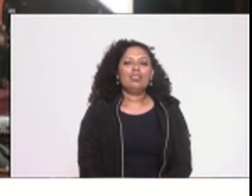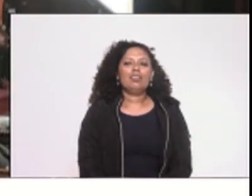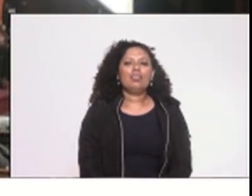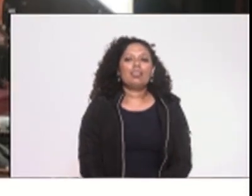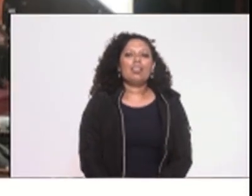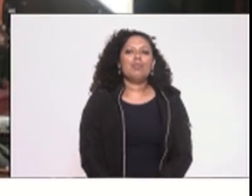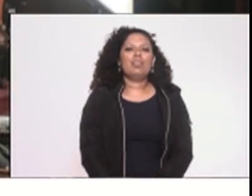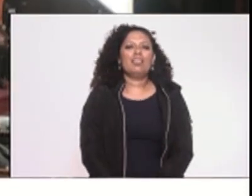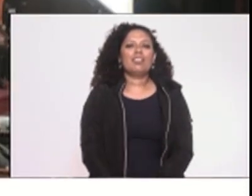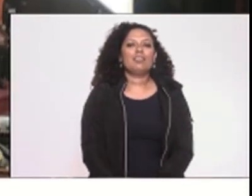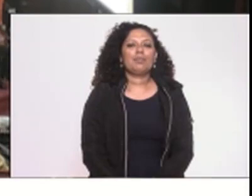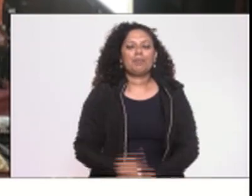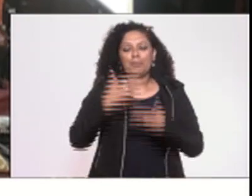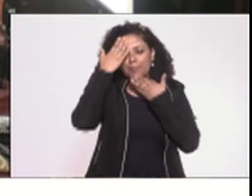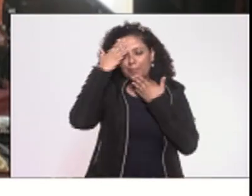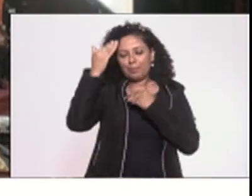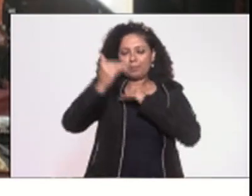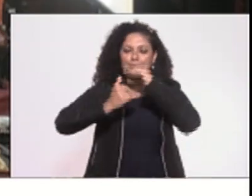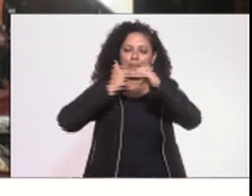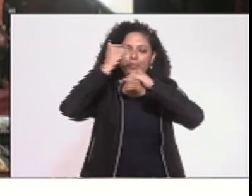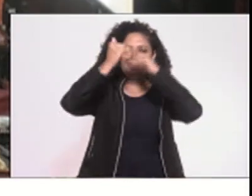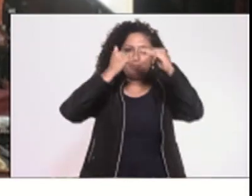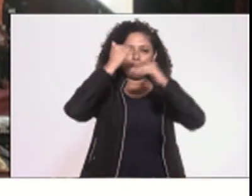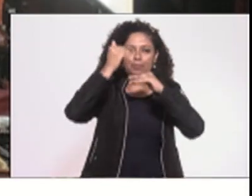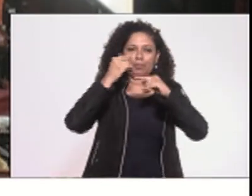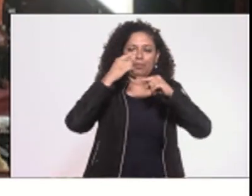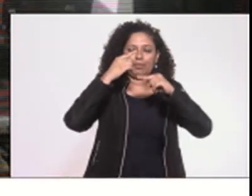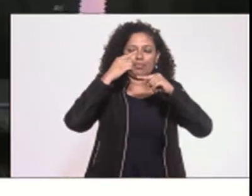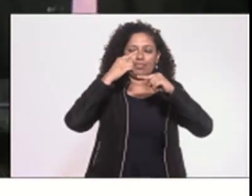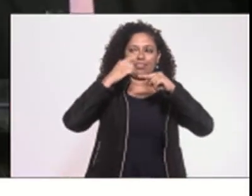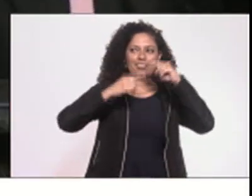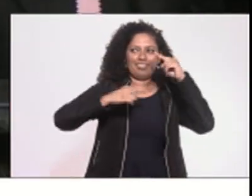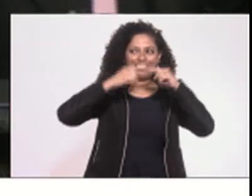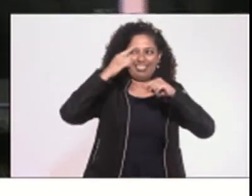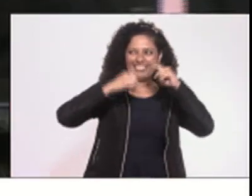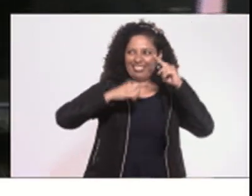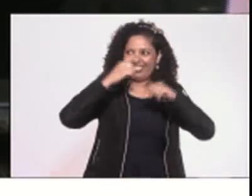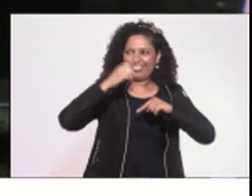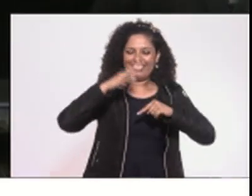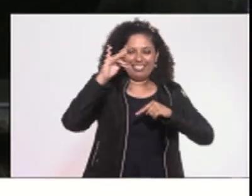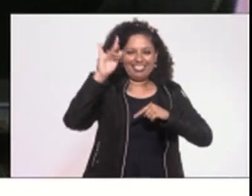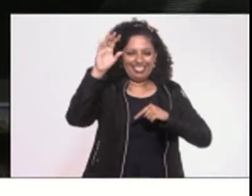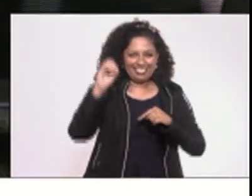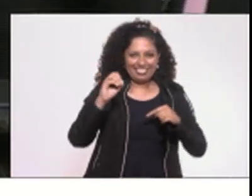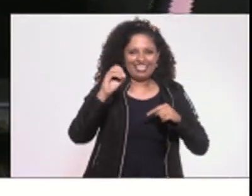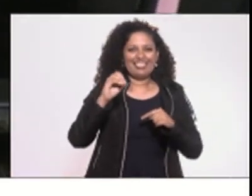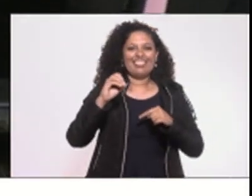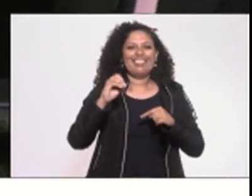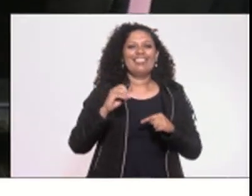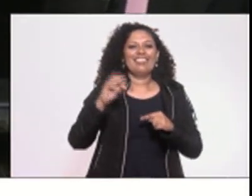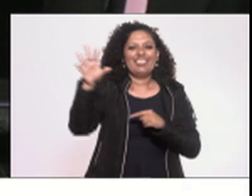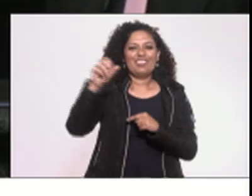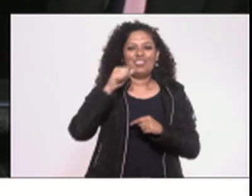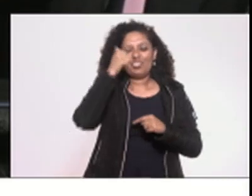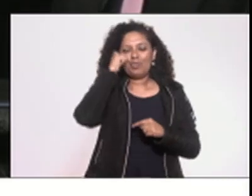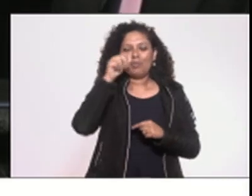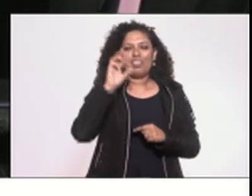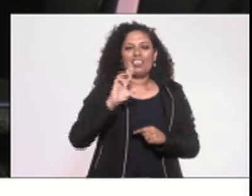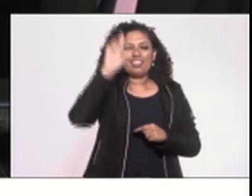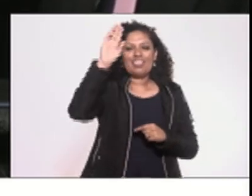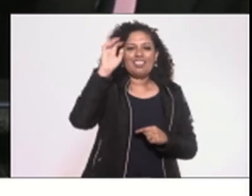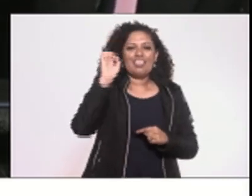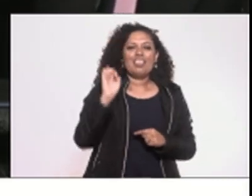Obrigada, Sérgio. Para falar sobre desenvolvimento de insumos biológicos para a agricultura, convido a chefe de pesquisa e desenvolvimento da